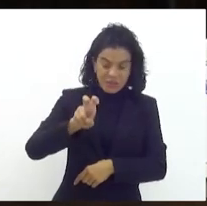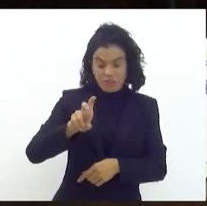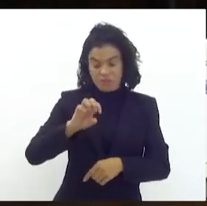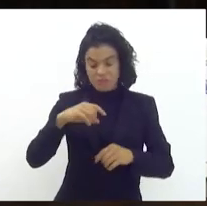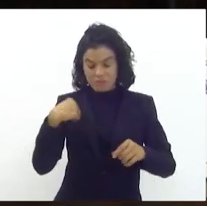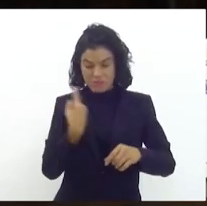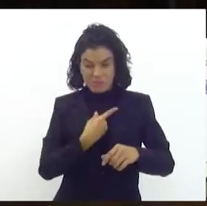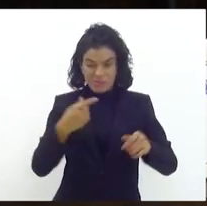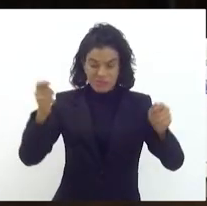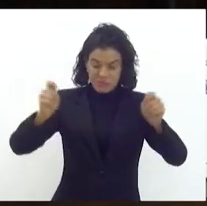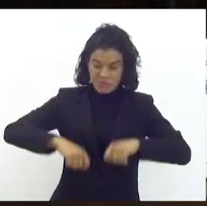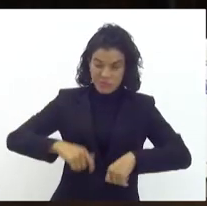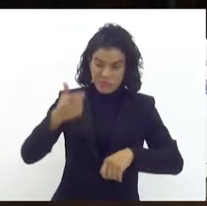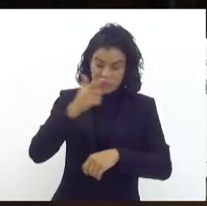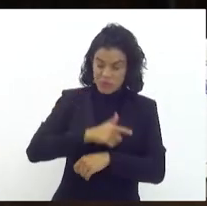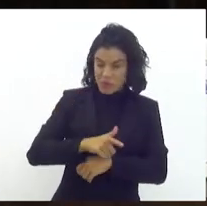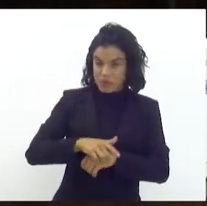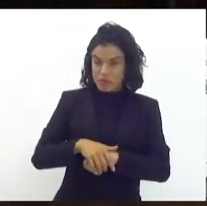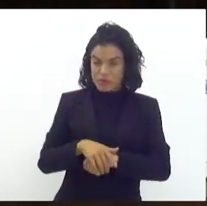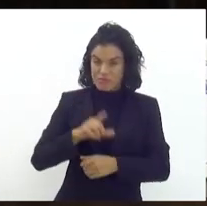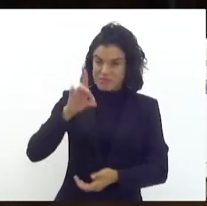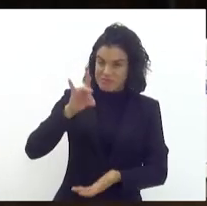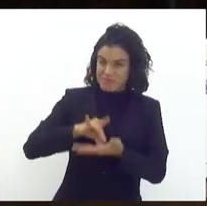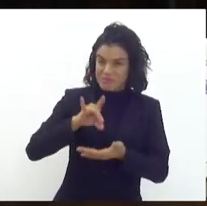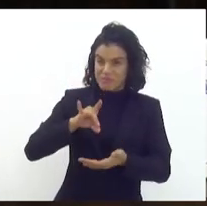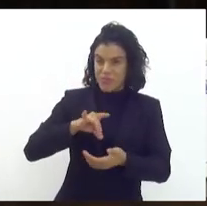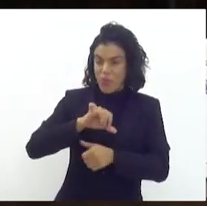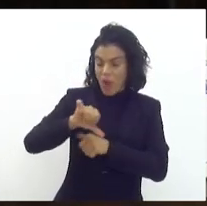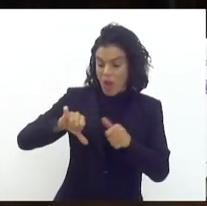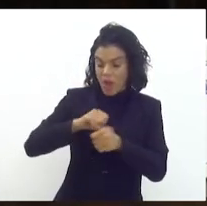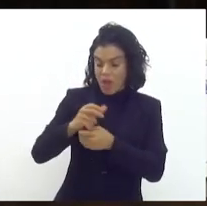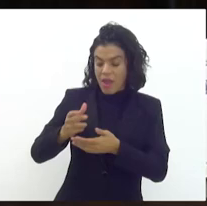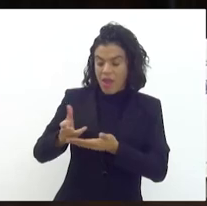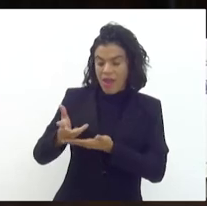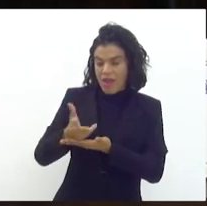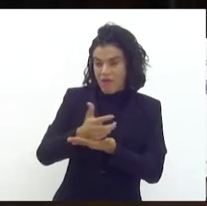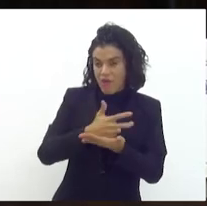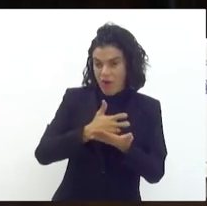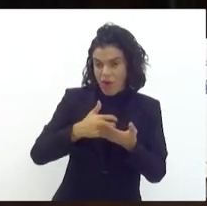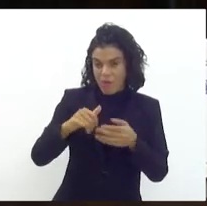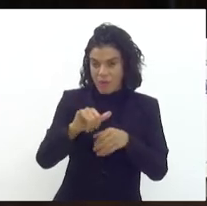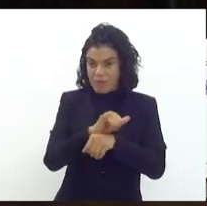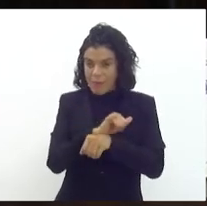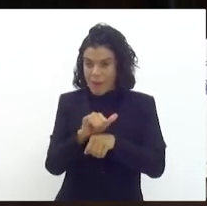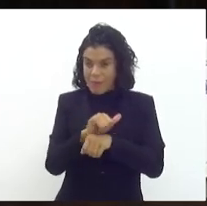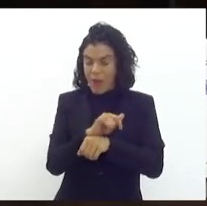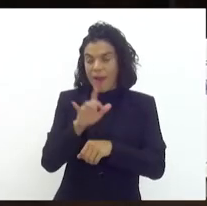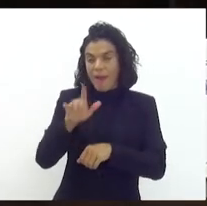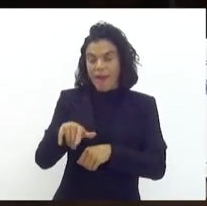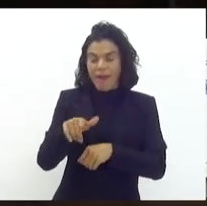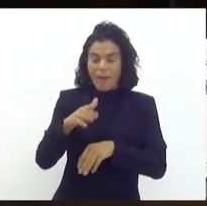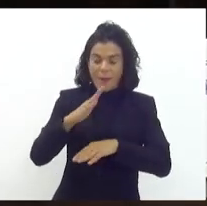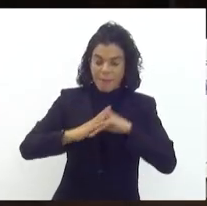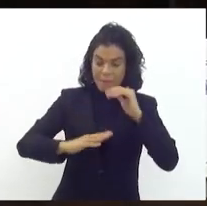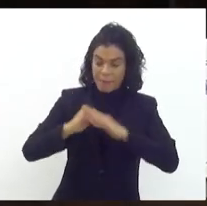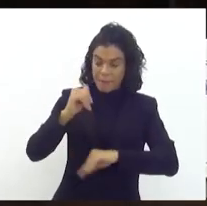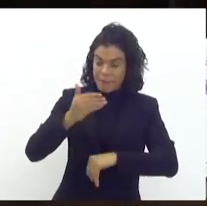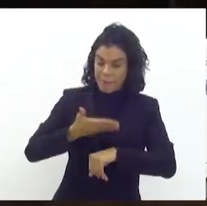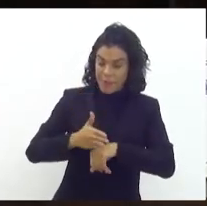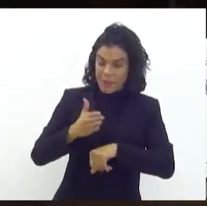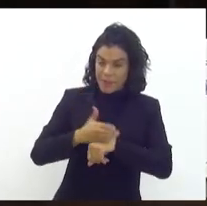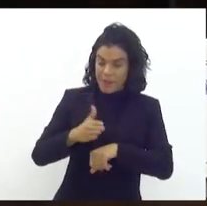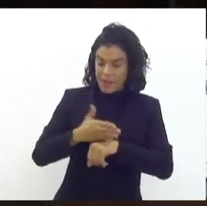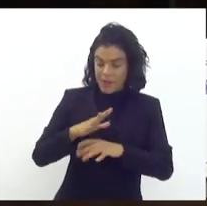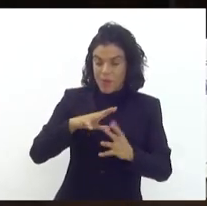ter uma reforma de verdade dentro dos legítimos parâmetros hoje é praticados no mundo tudo sobre tudo